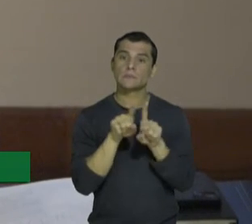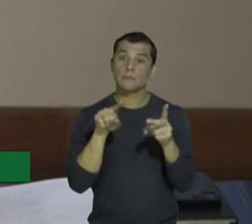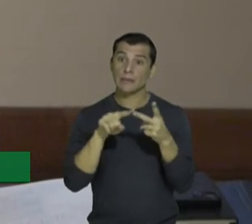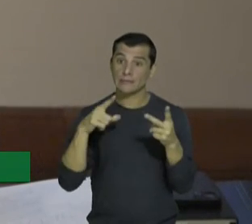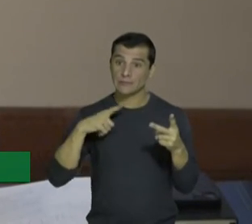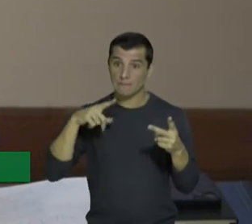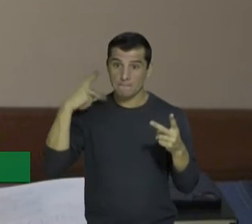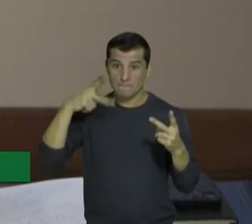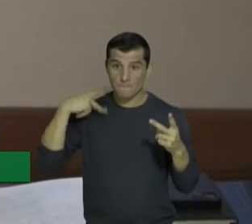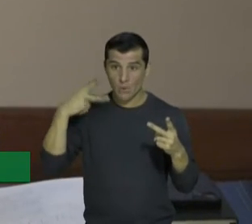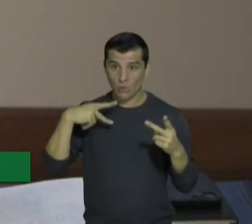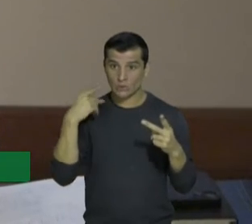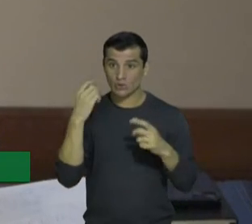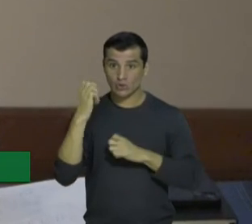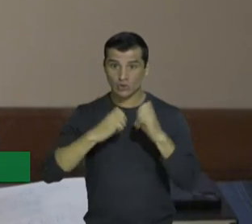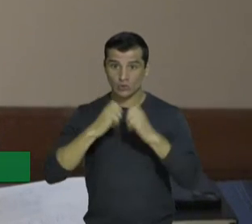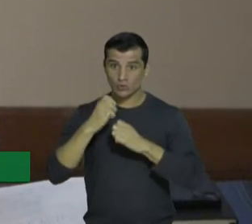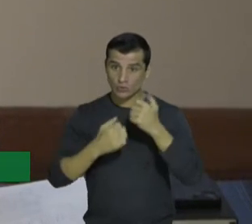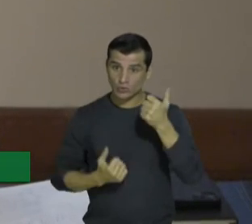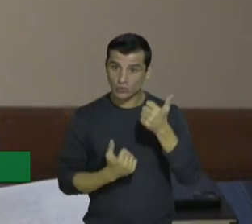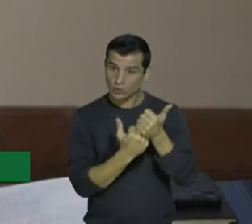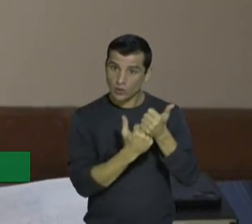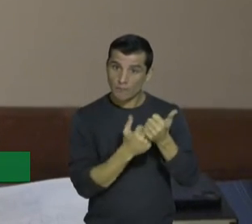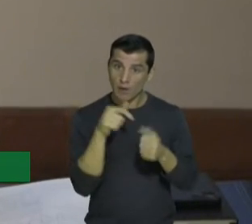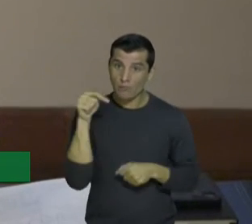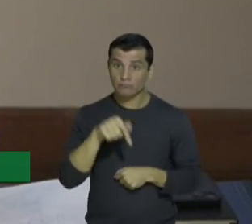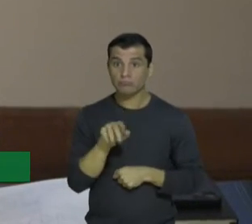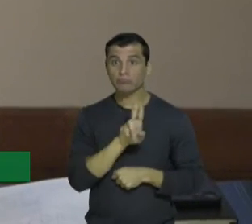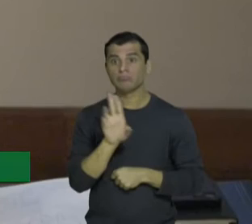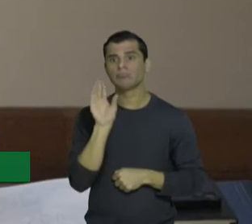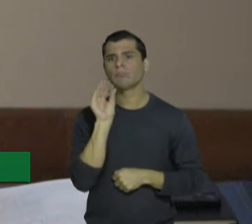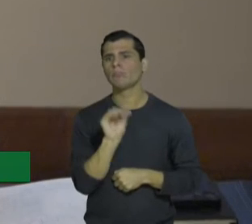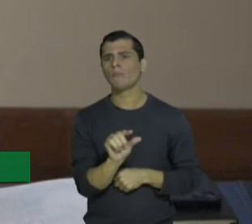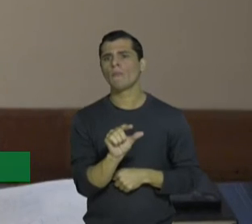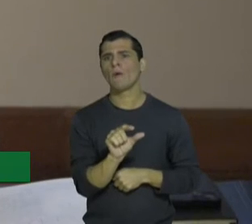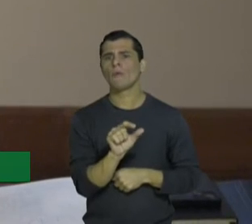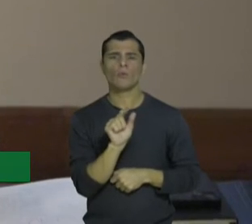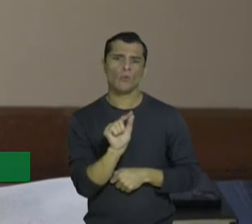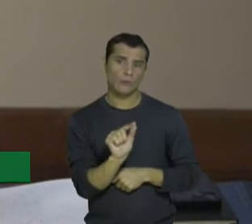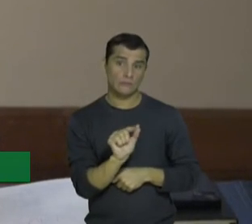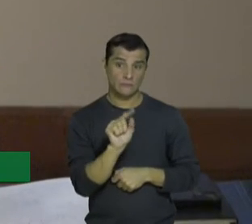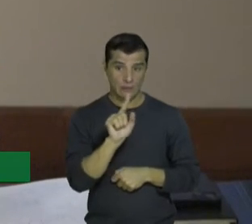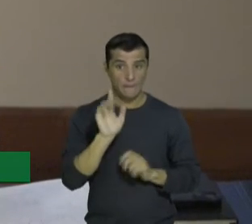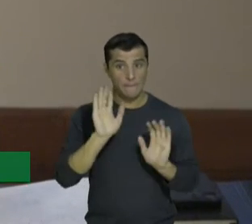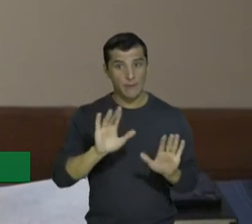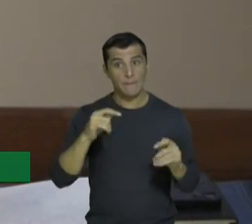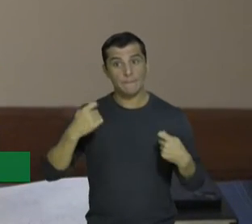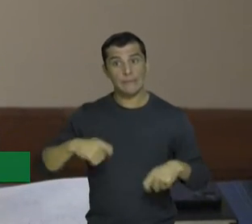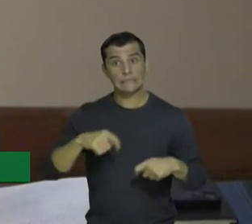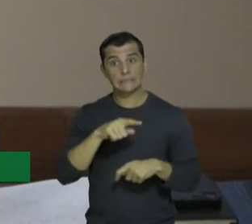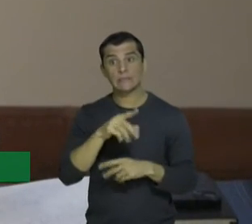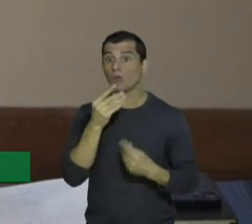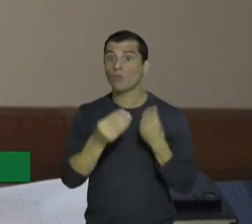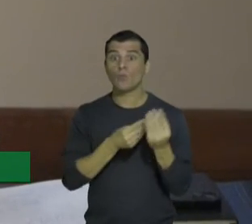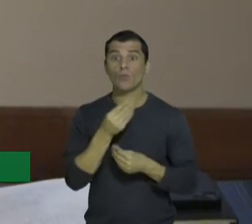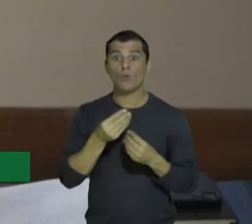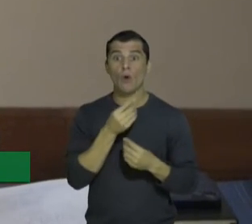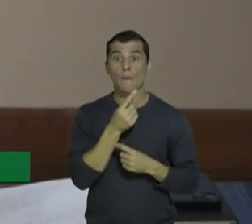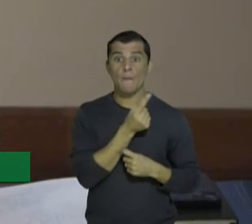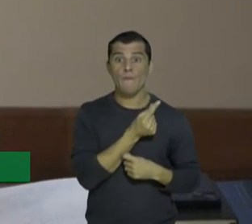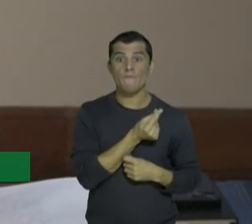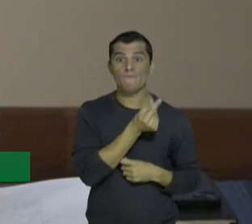dar a isso pode ser diverso porque hoje realmente ela tem que estar acoplada evidentemente em geração de valor a gente